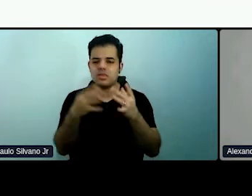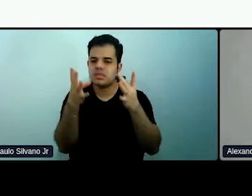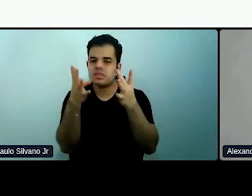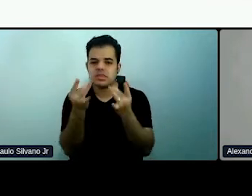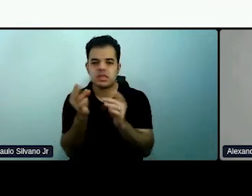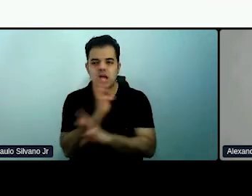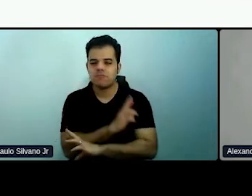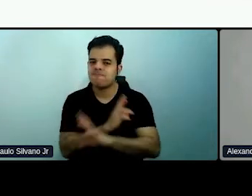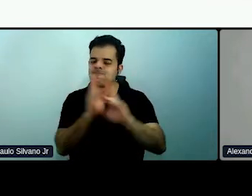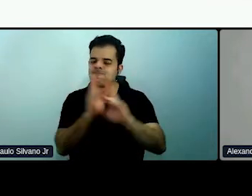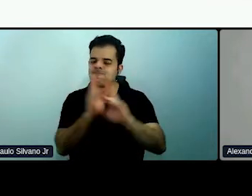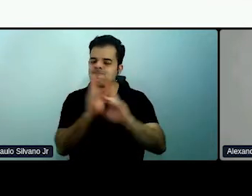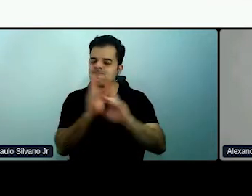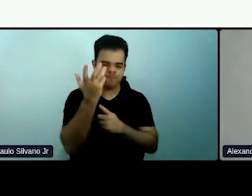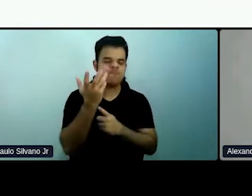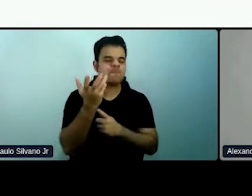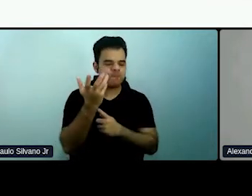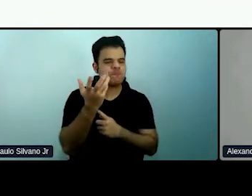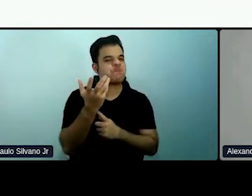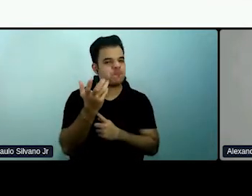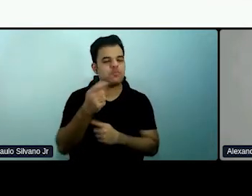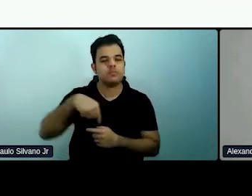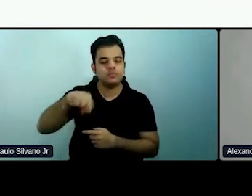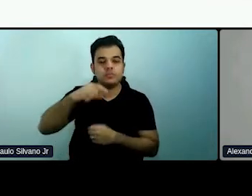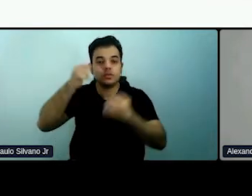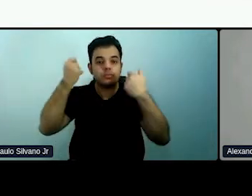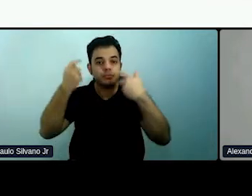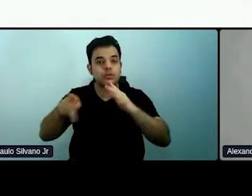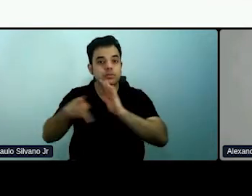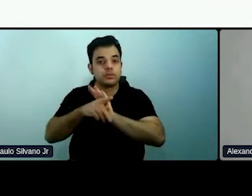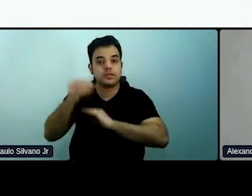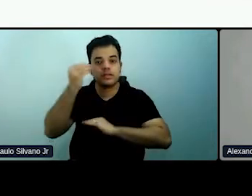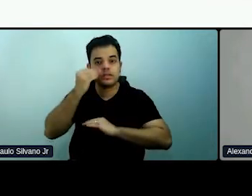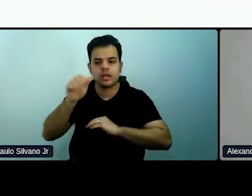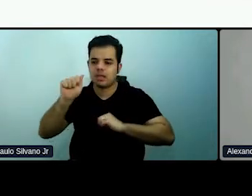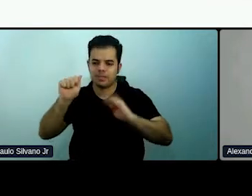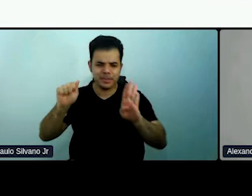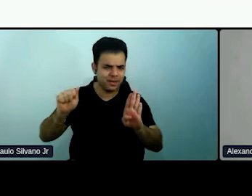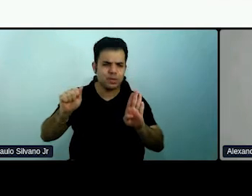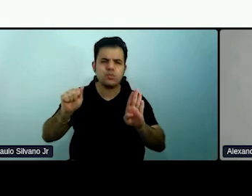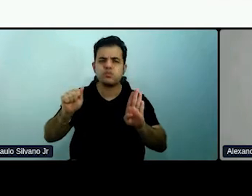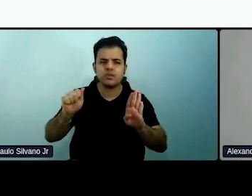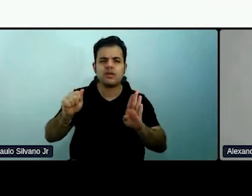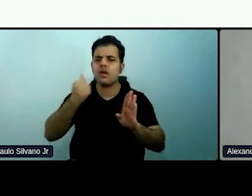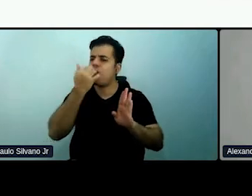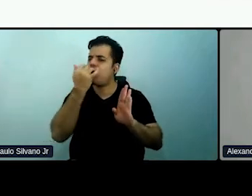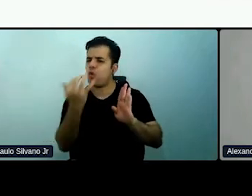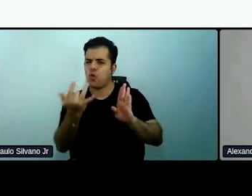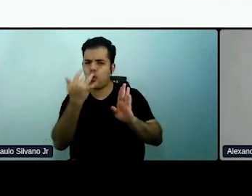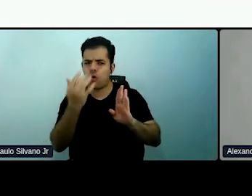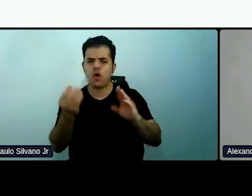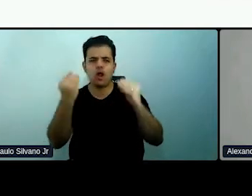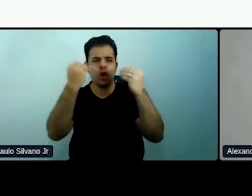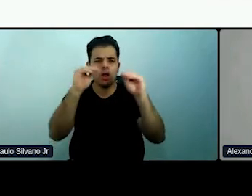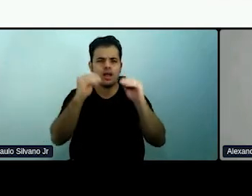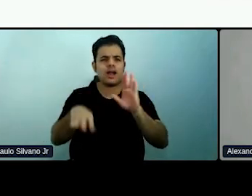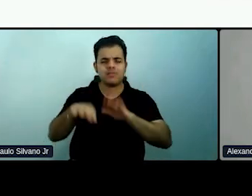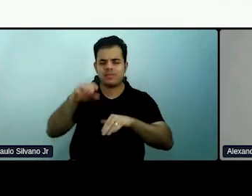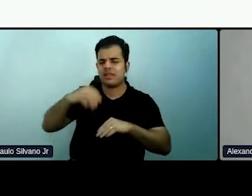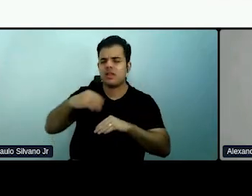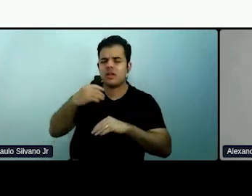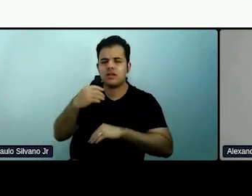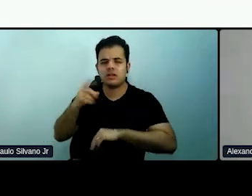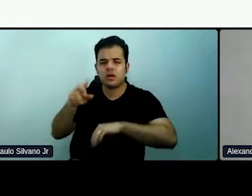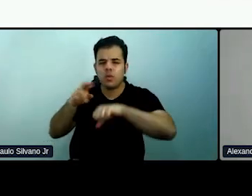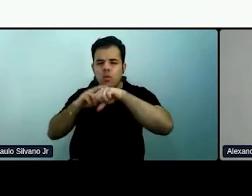total diferença, né? Então, a gente está falando aí de um teste AB entre várias cores que a gente tinha. A gente tem o magenta